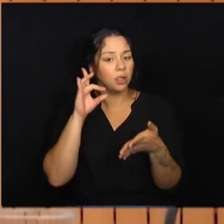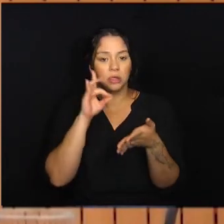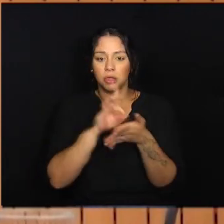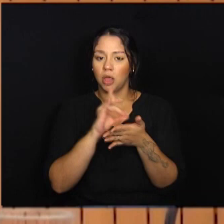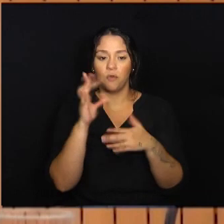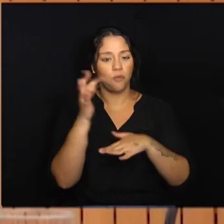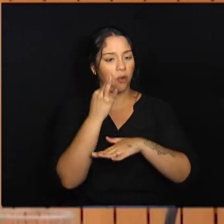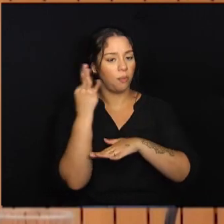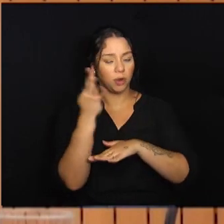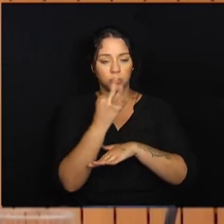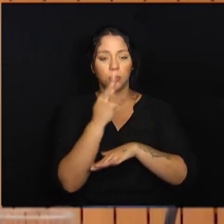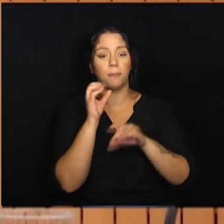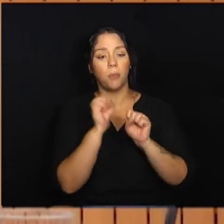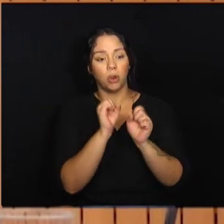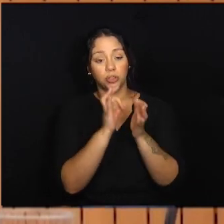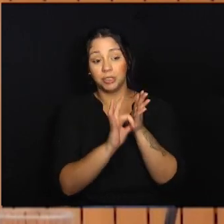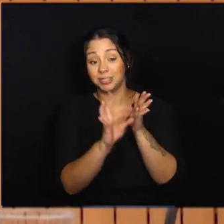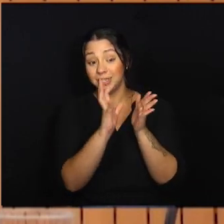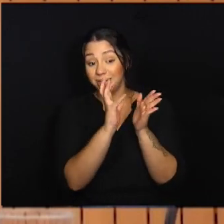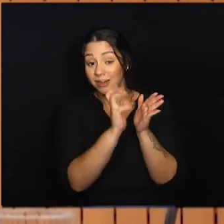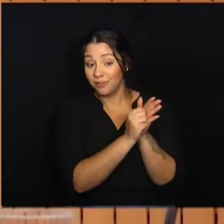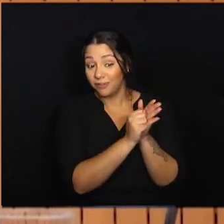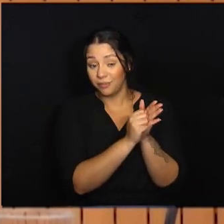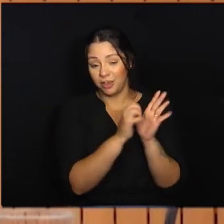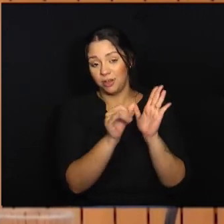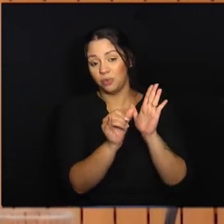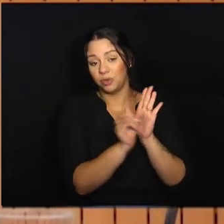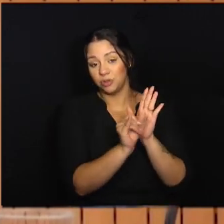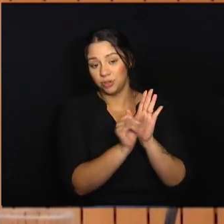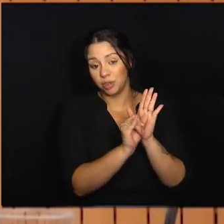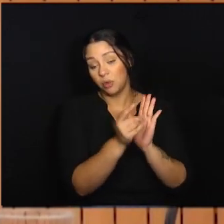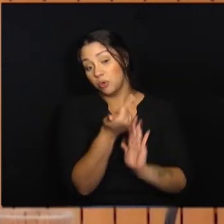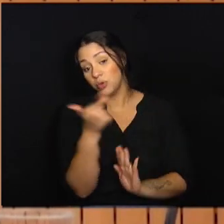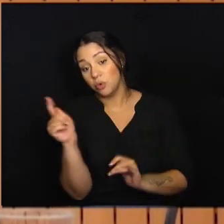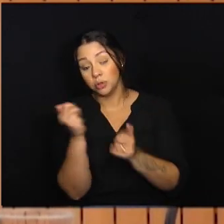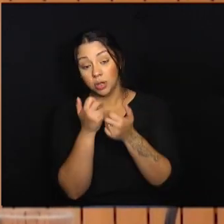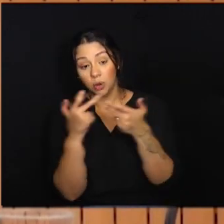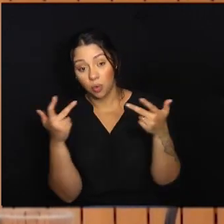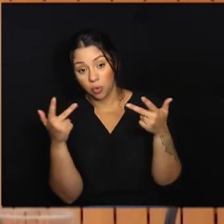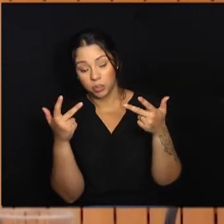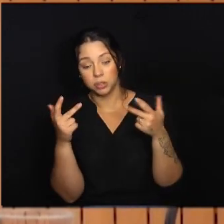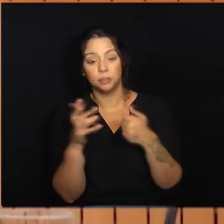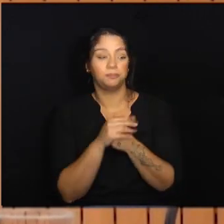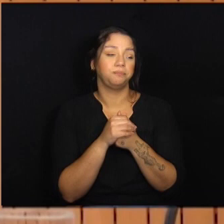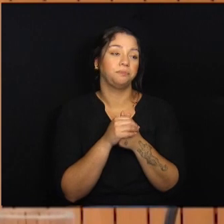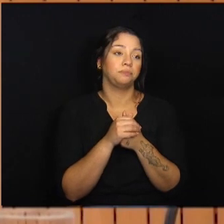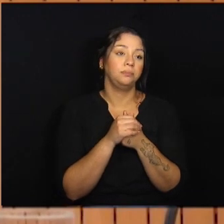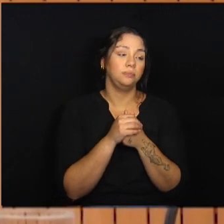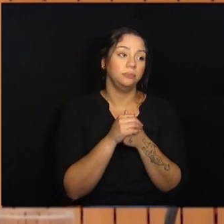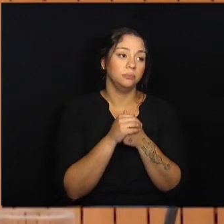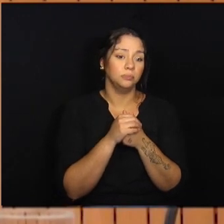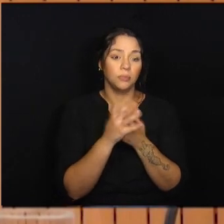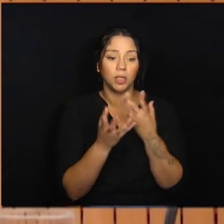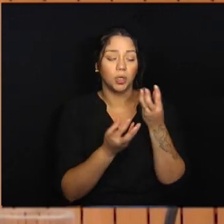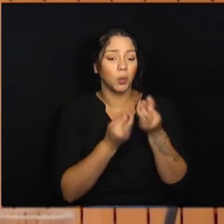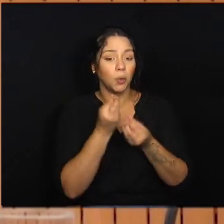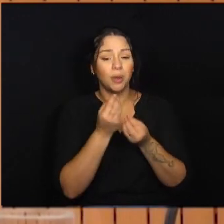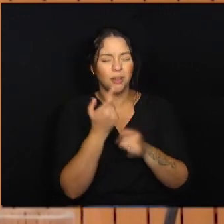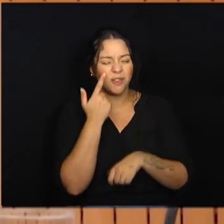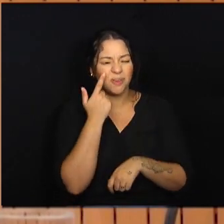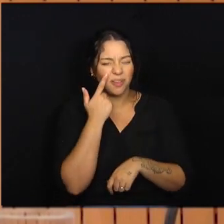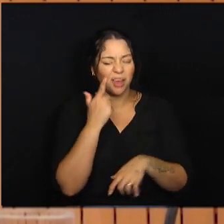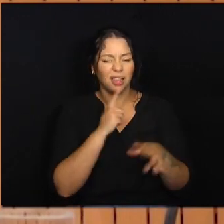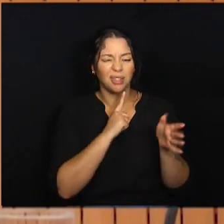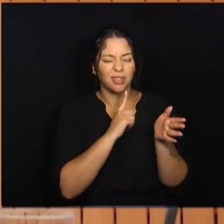nesses editais. E uma outra coisa, como que... Eu vi lá que tem o cadastro de